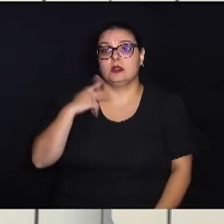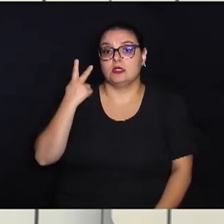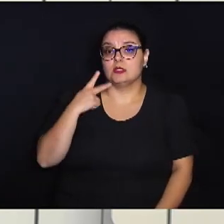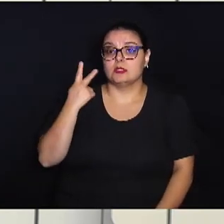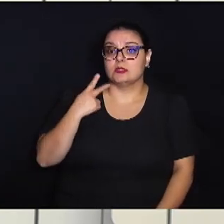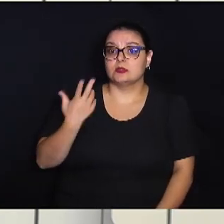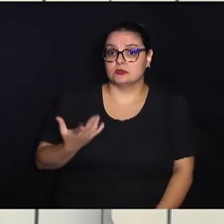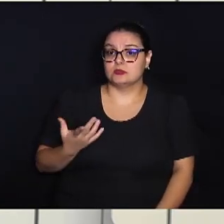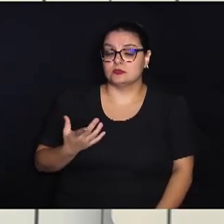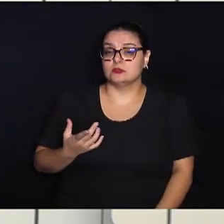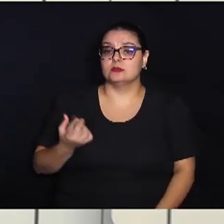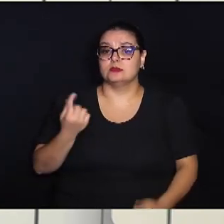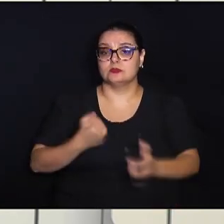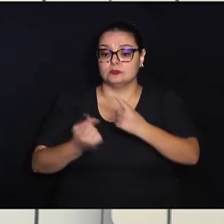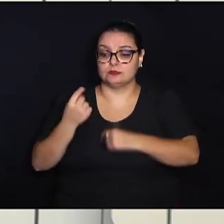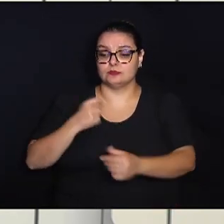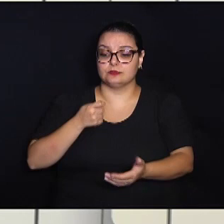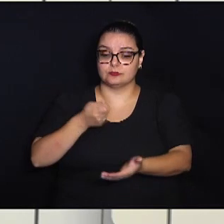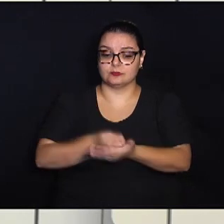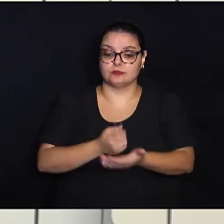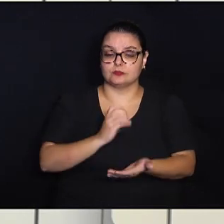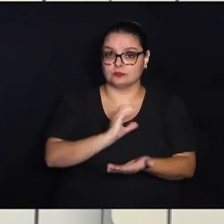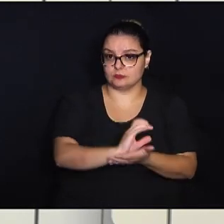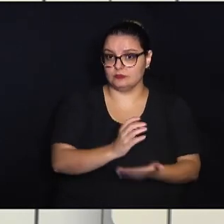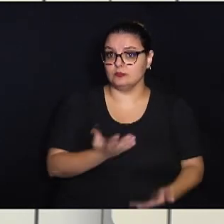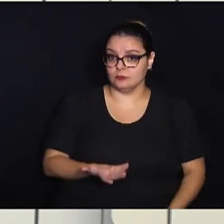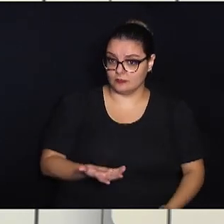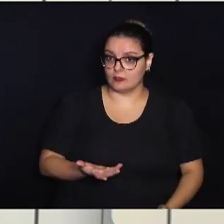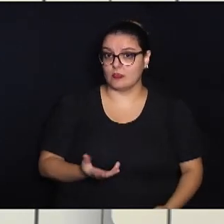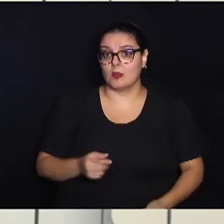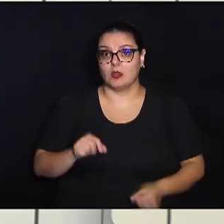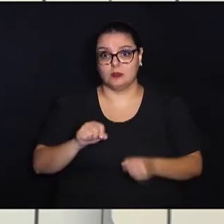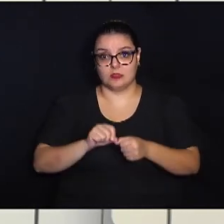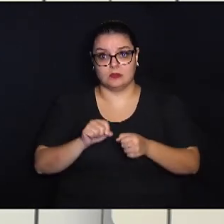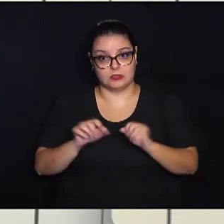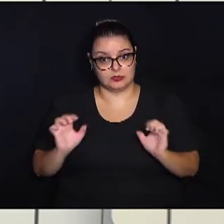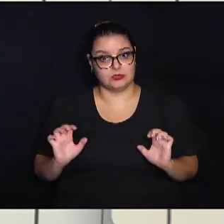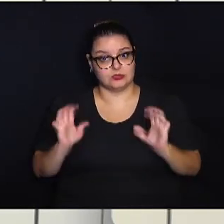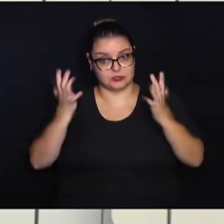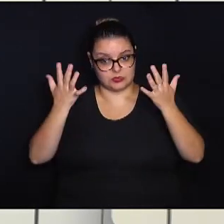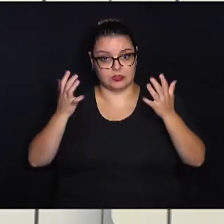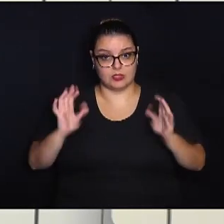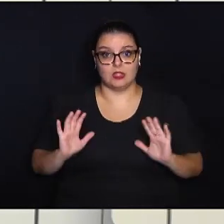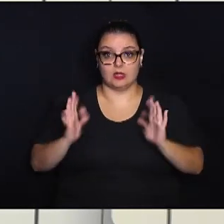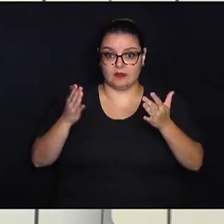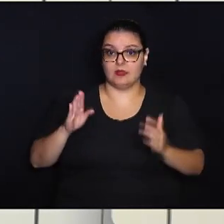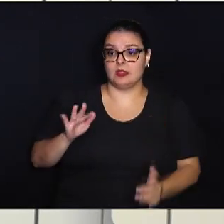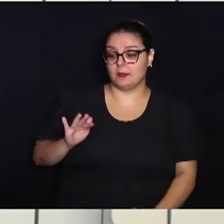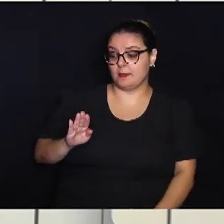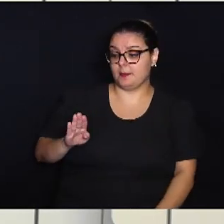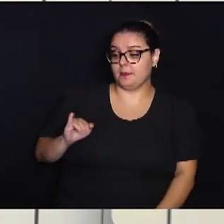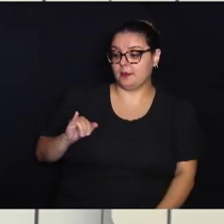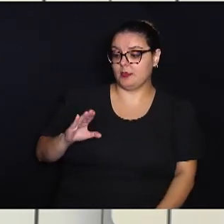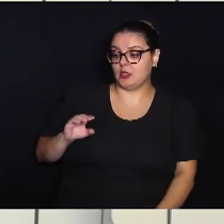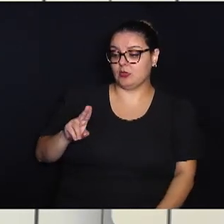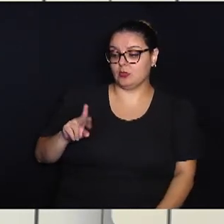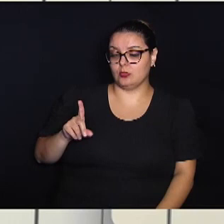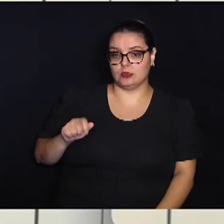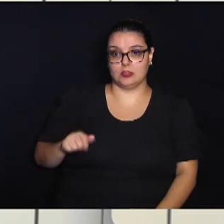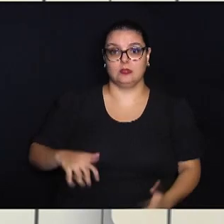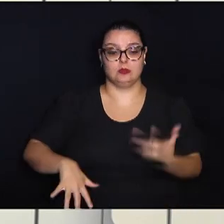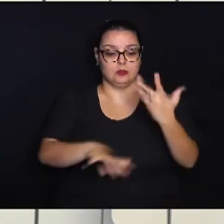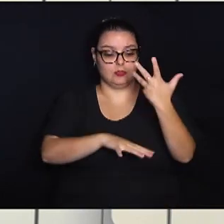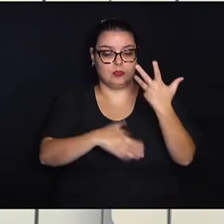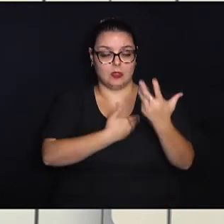ter destinado emenda impositiva para a realização de um show, a Festa da Bicuda, ocorrido em uma praça